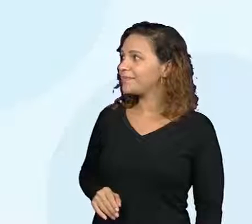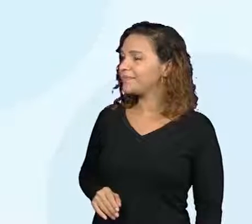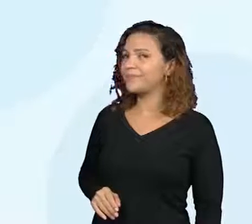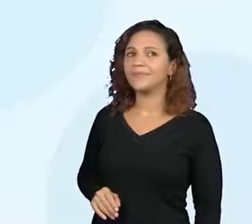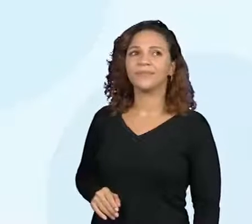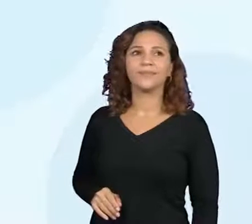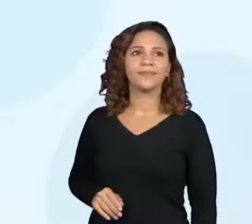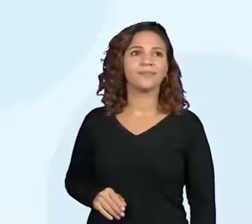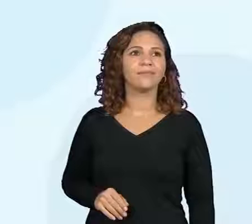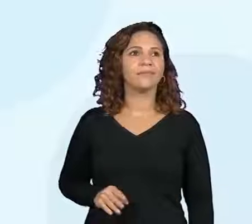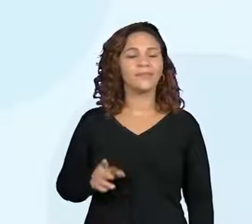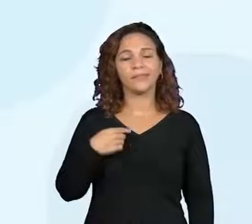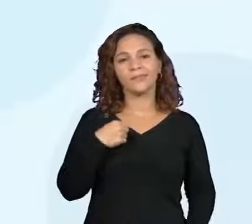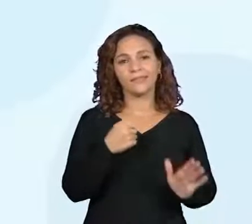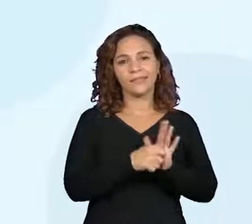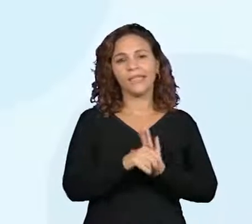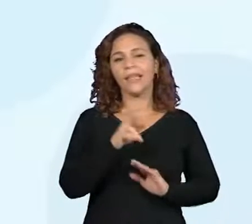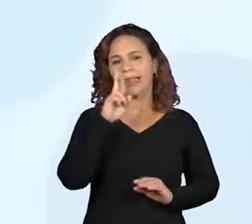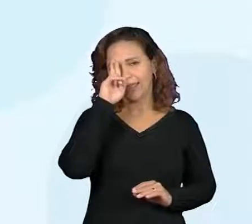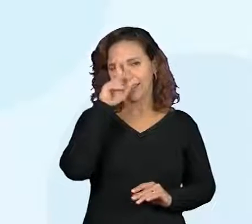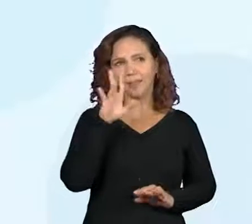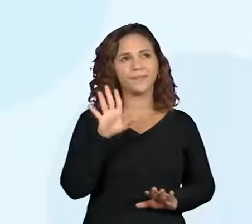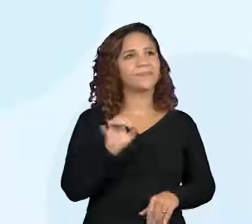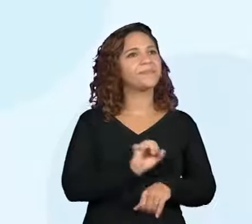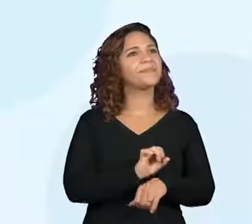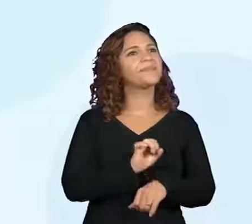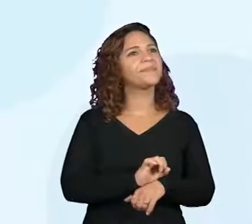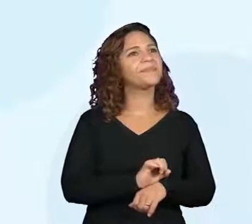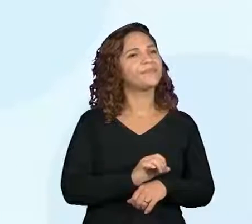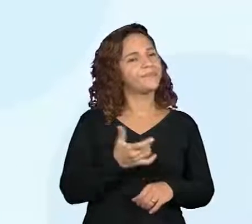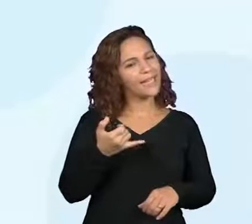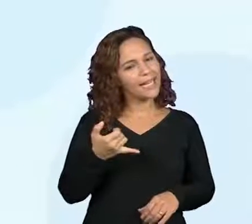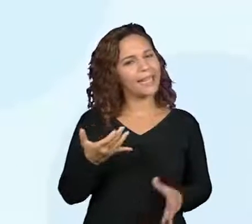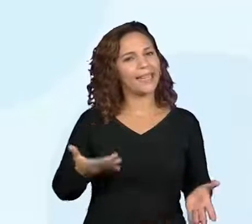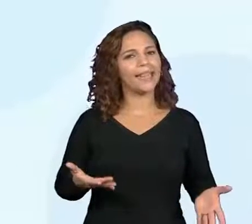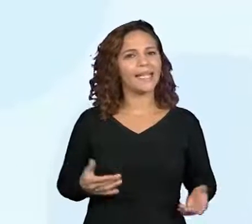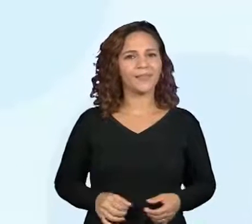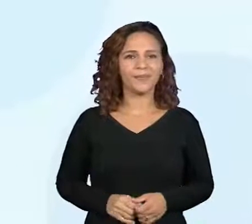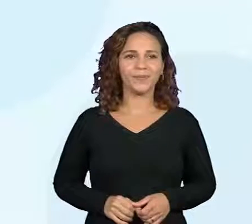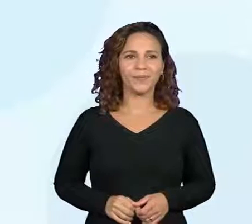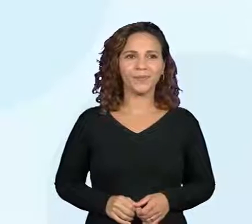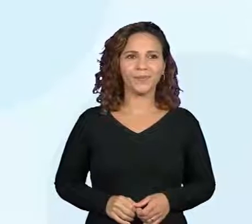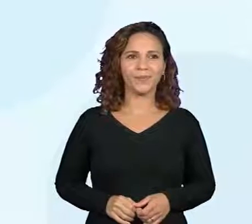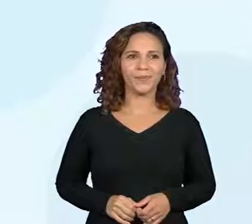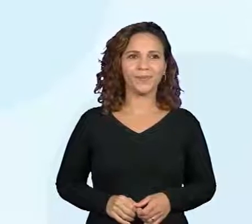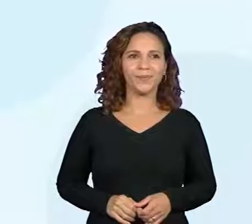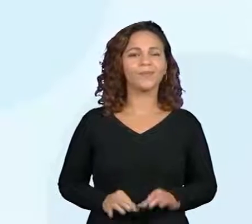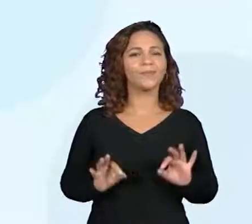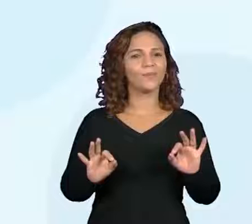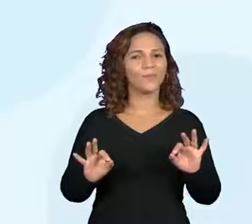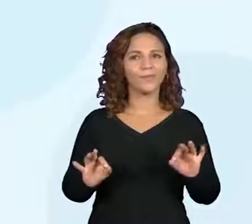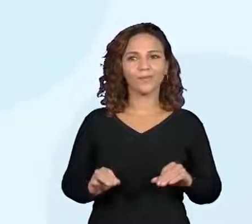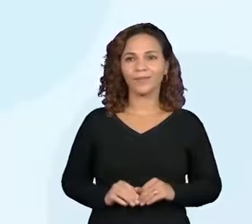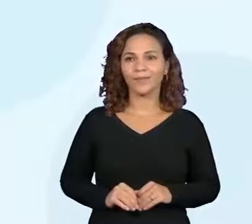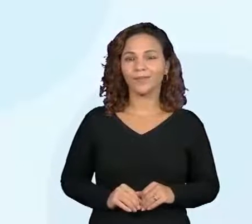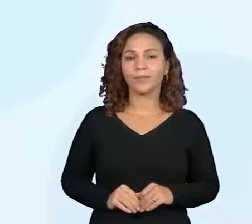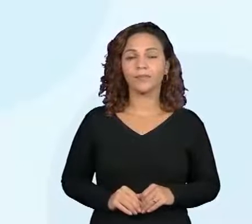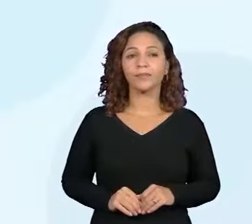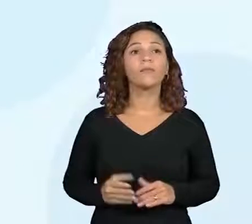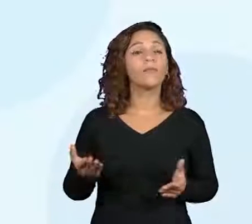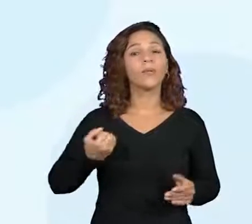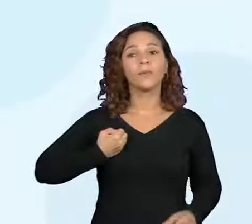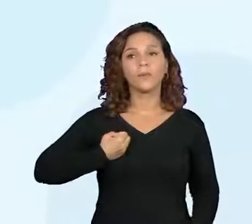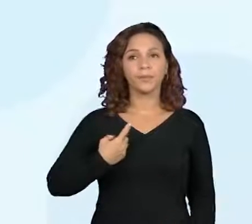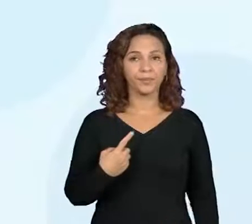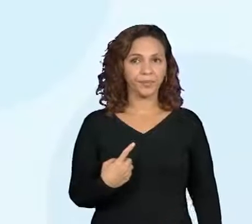Opa, coloquei o marca-texto, não é o marca-texto que eu quero, é uma caneta. Vamos ver se agora vem. Isso. Balão número